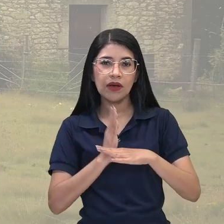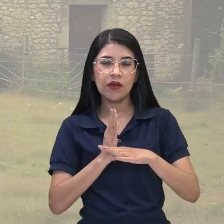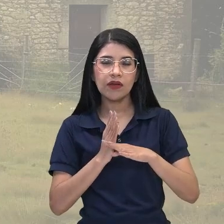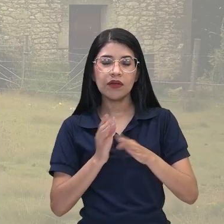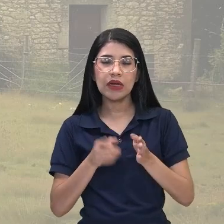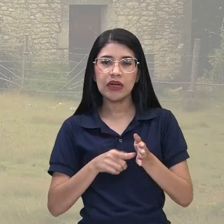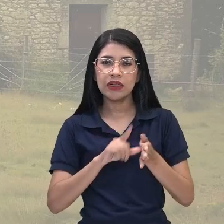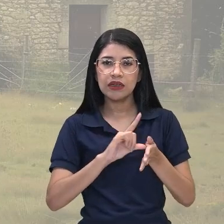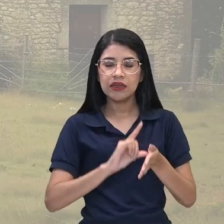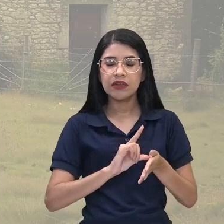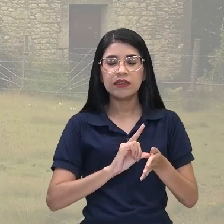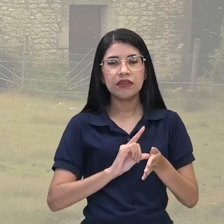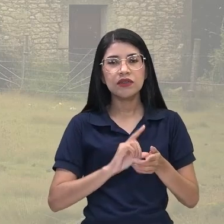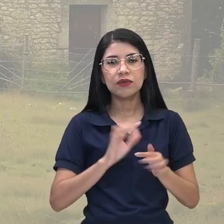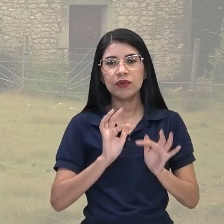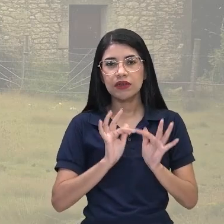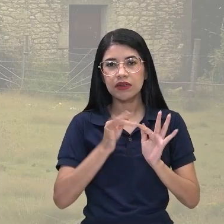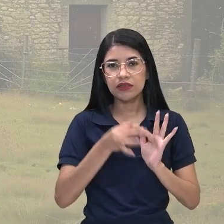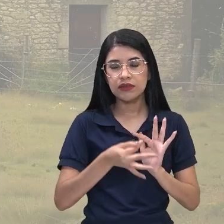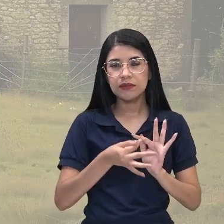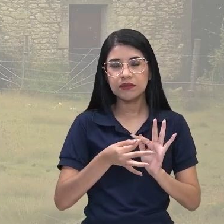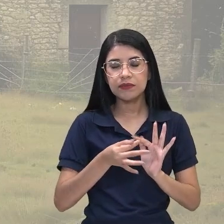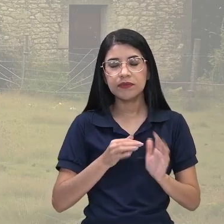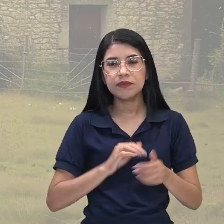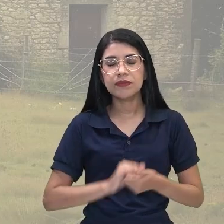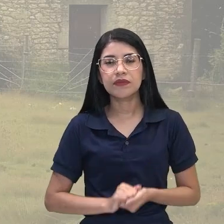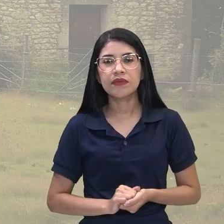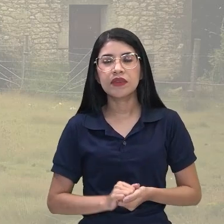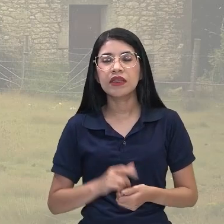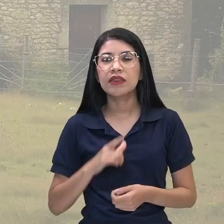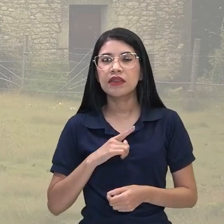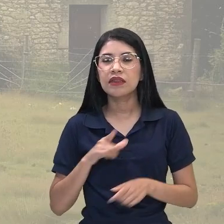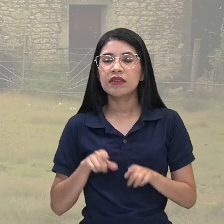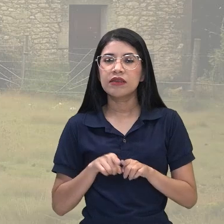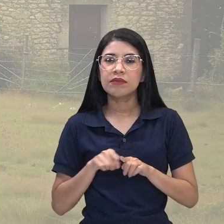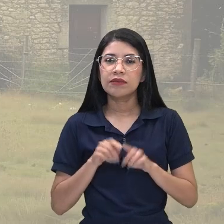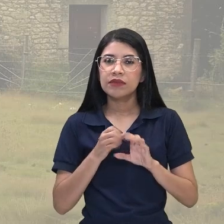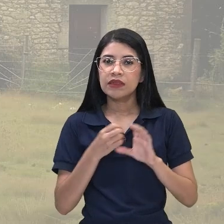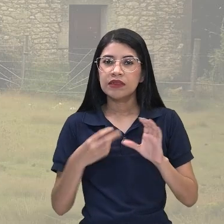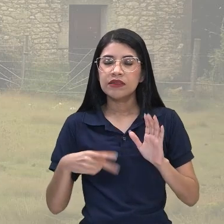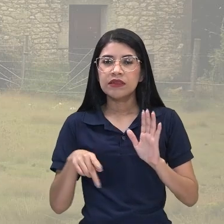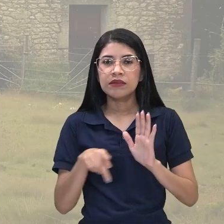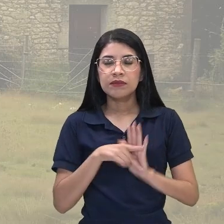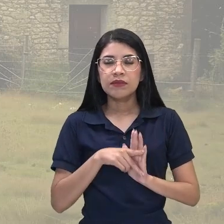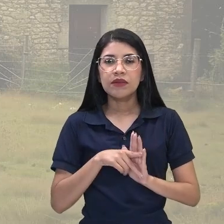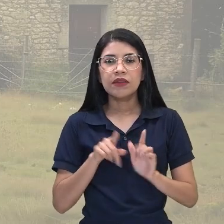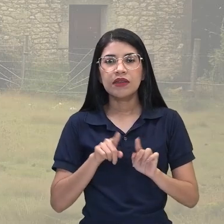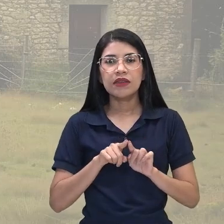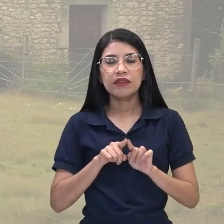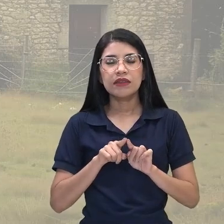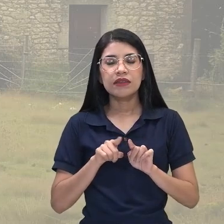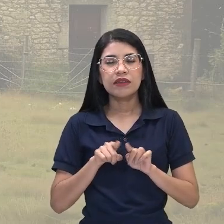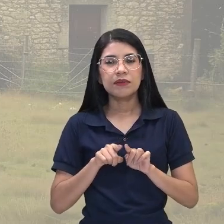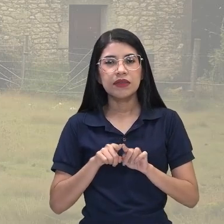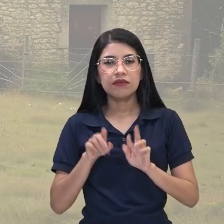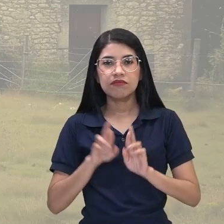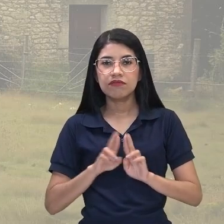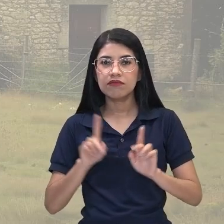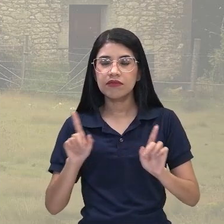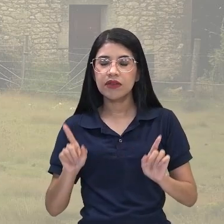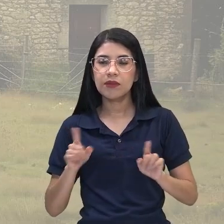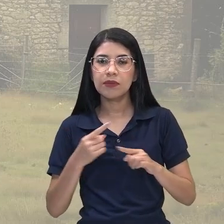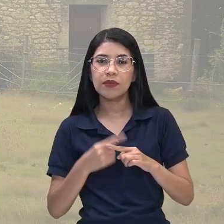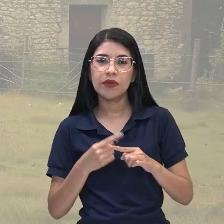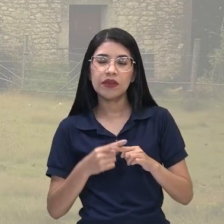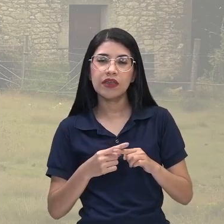anterior ao arcadismo. Então, tem suas características, claro que diferente, porque quando